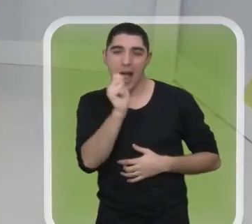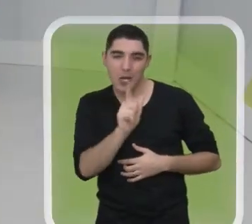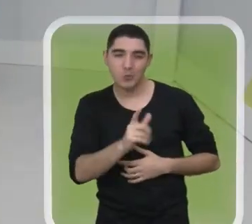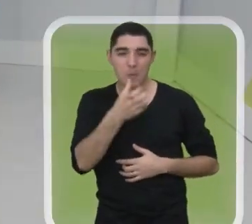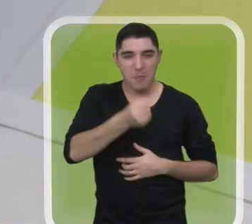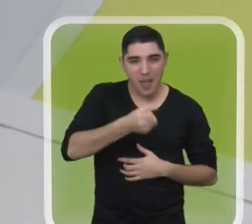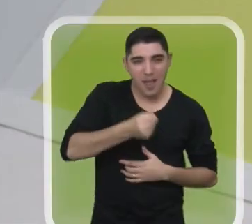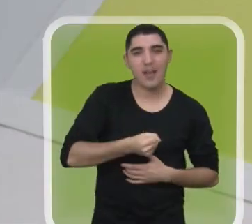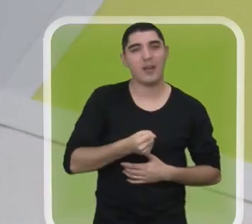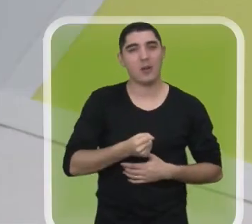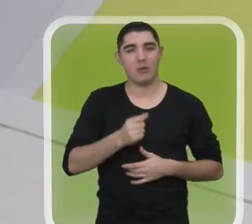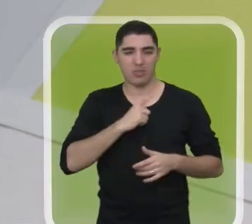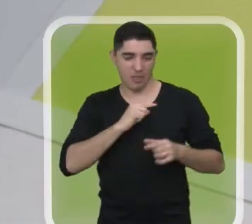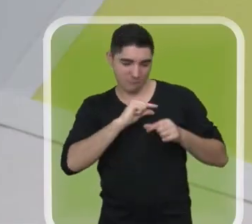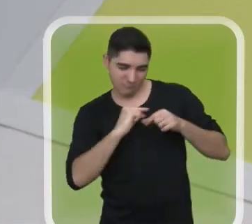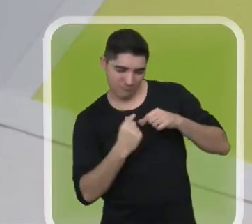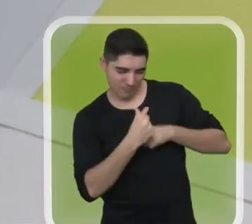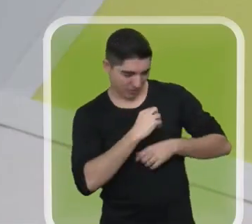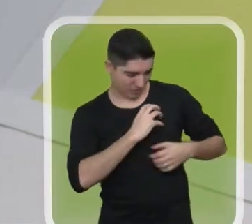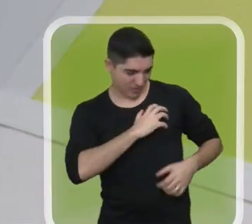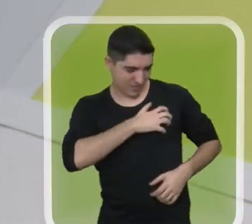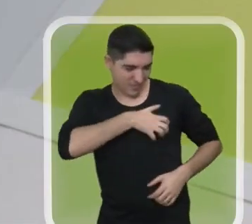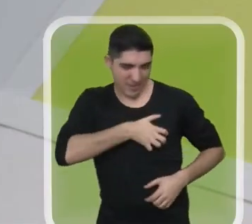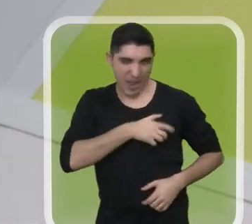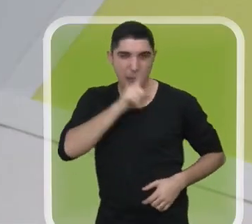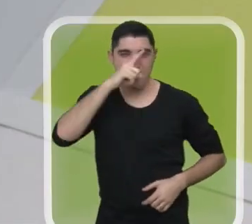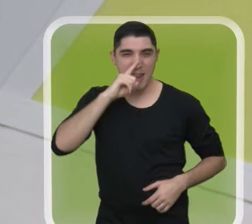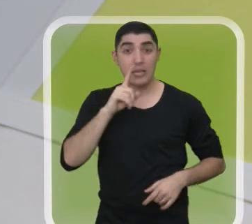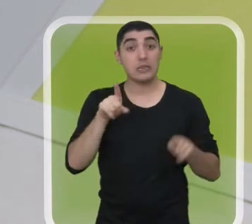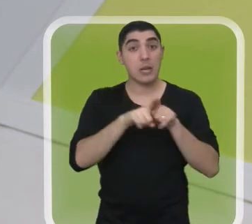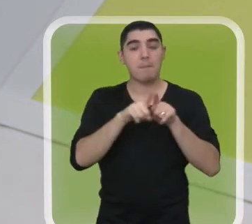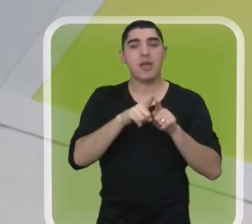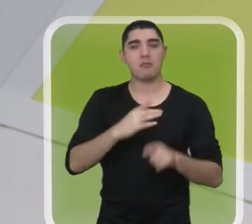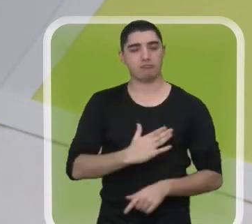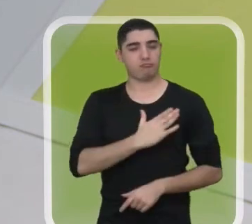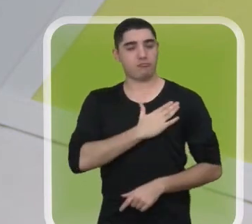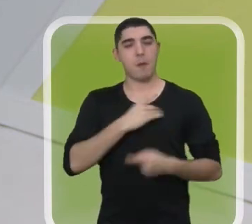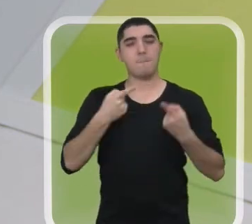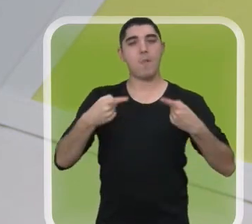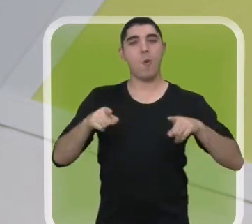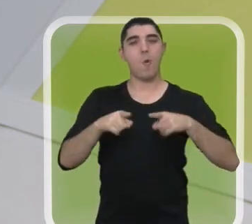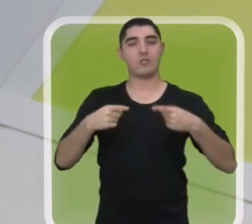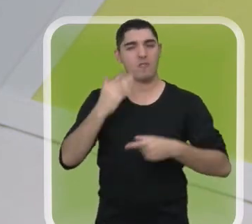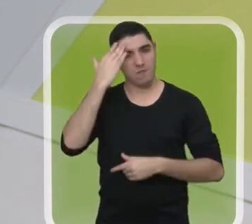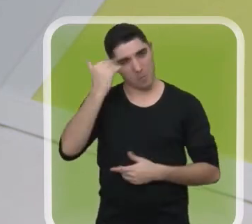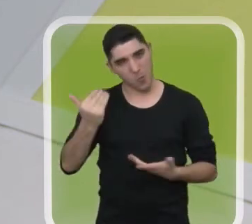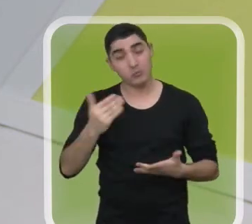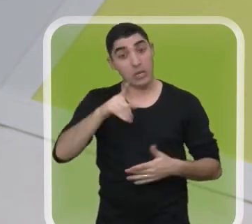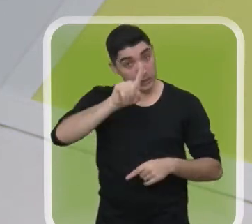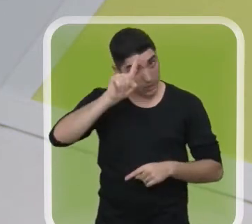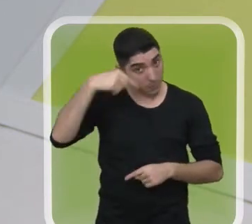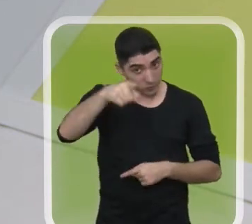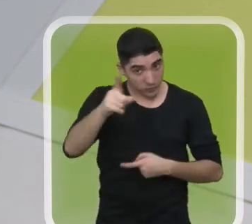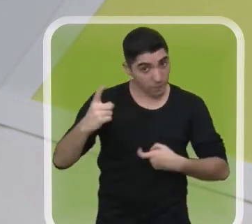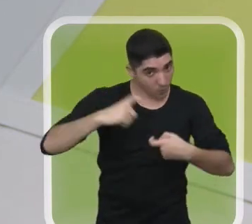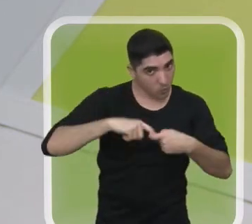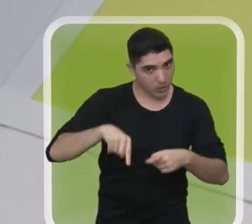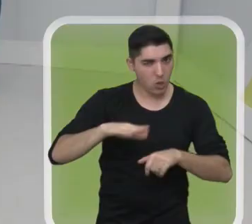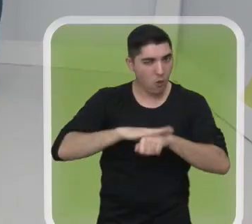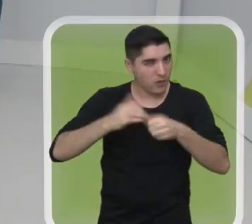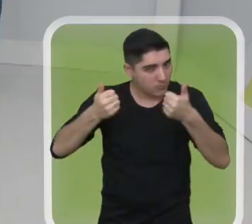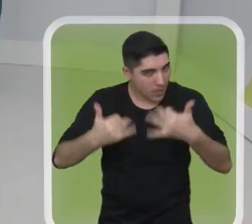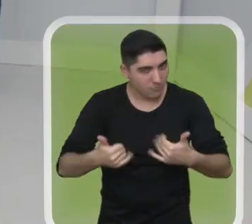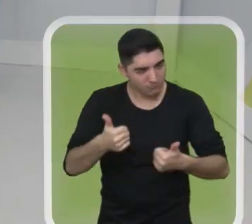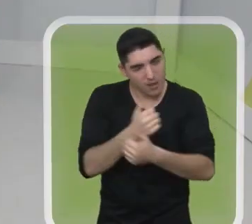branco, detalhes de amarelo, aquela engrenagem bonita, o seu hino que é tão famoso. E o senhor volta aqui com certeza para explicar um pouco mais sobre a SAF. Um